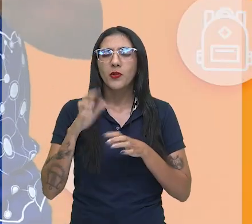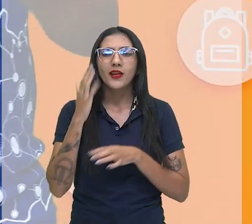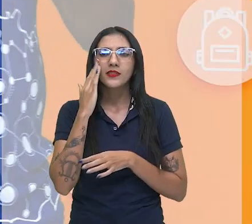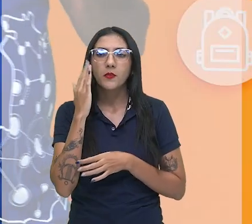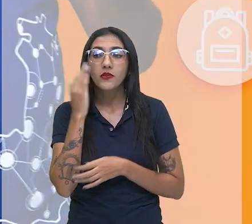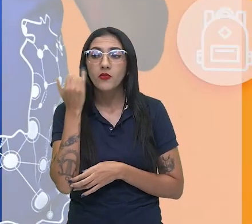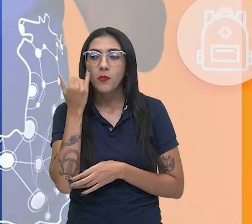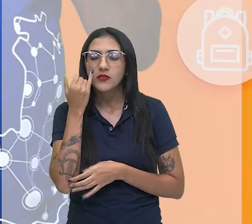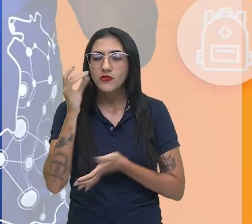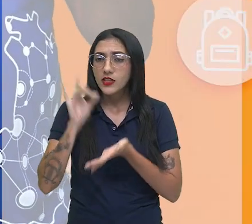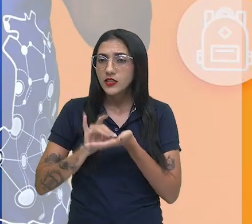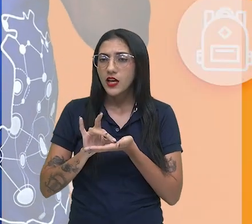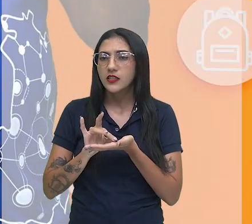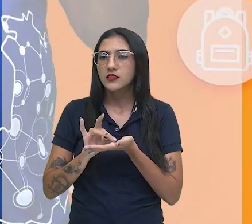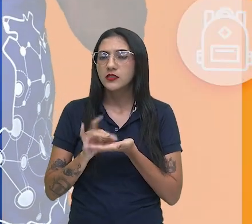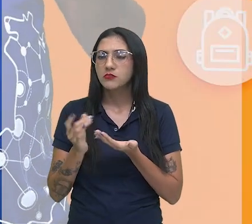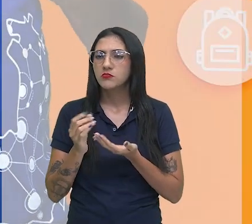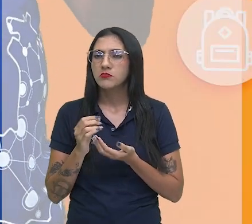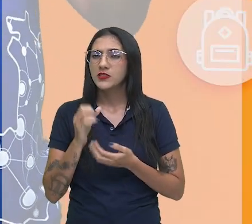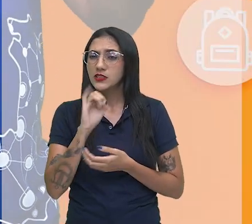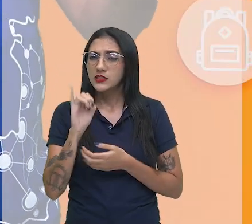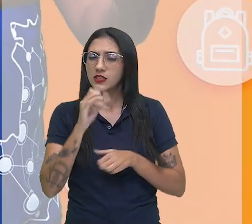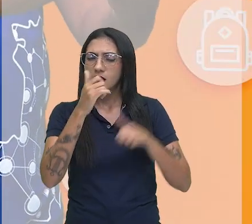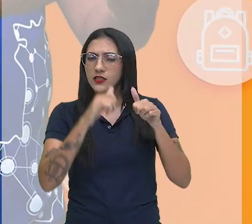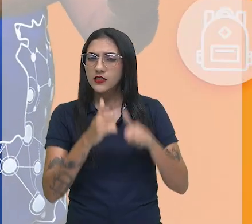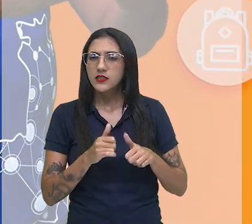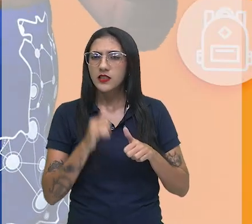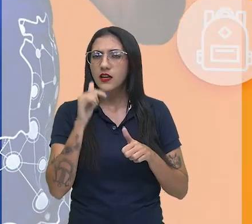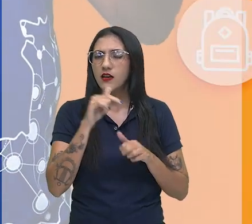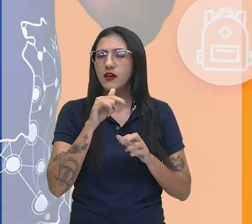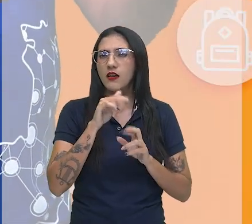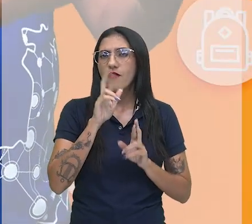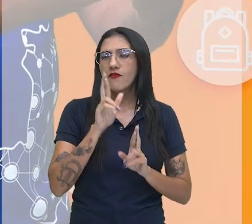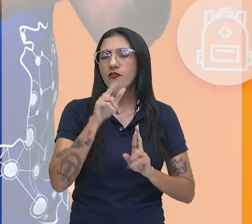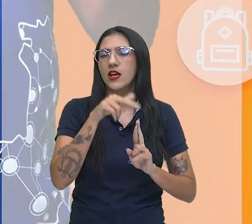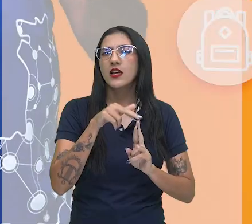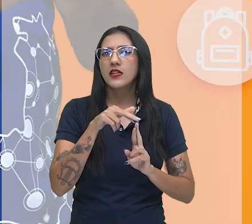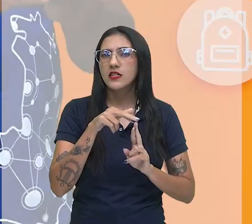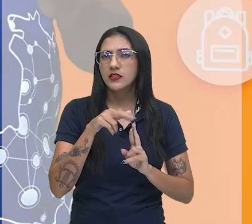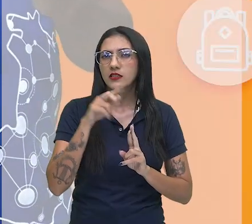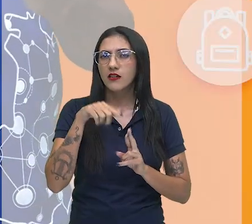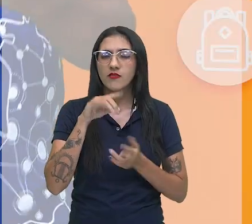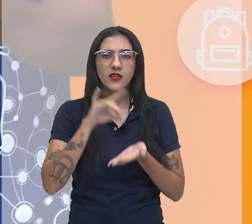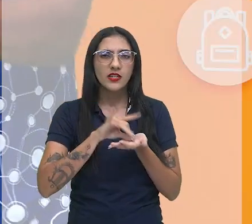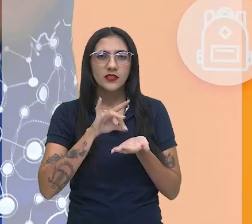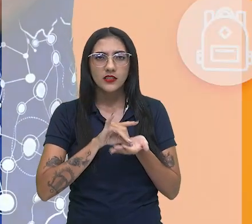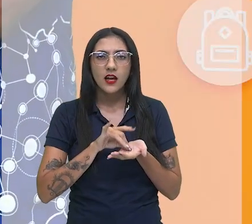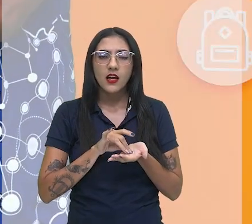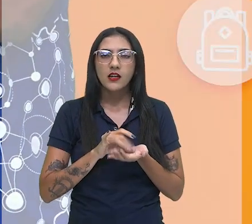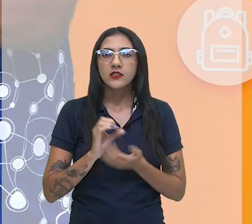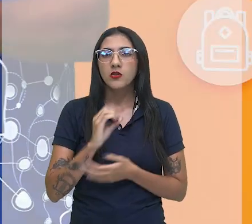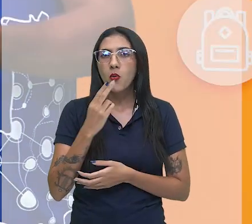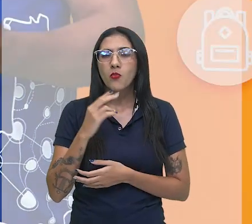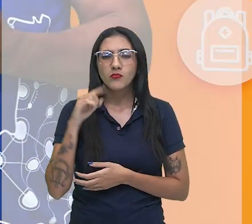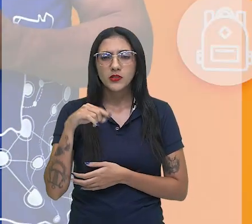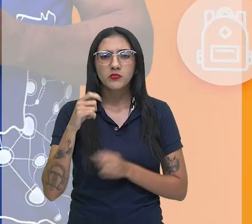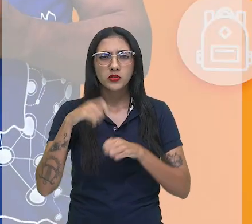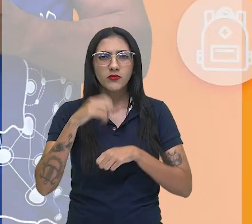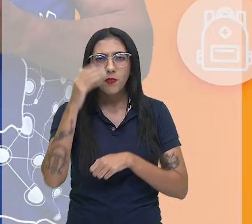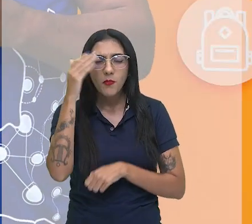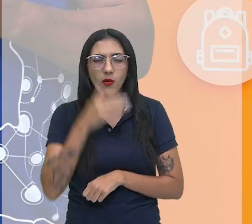não estão analisando se realmente isso é verdade, se é um fato